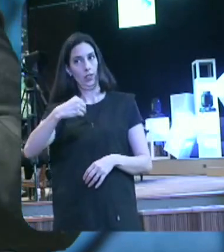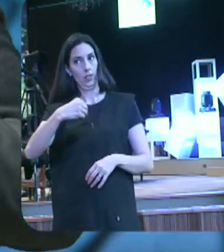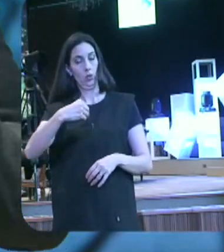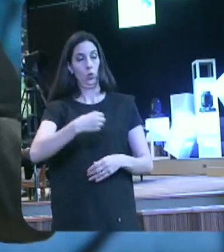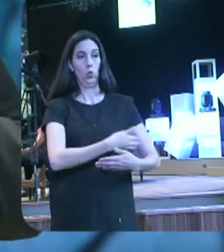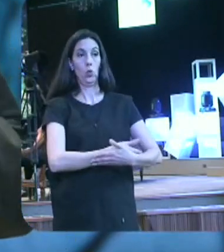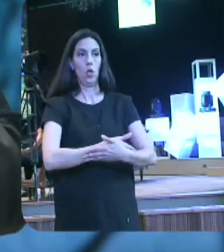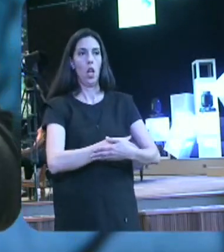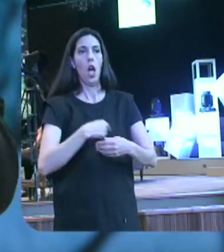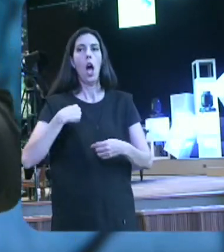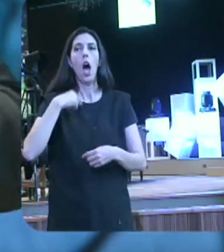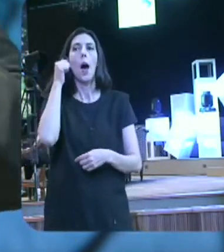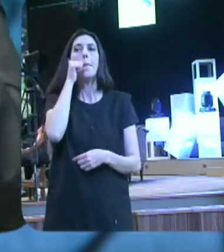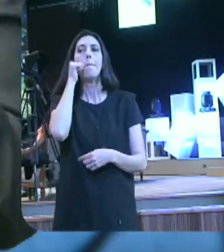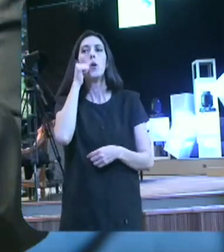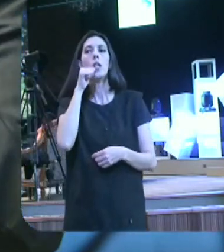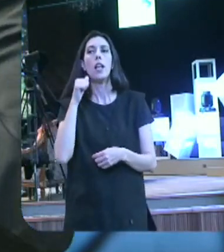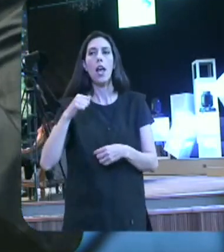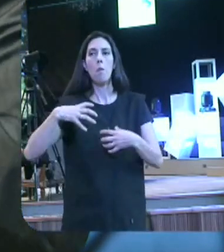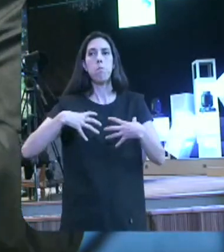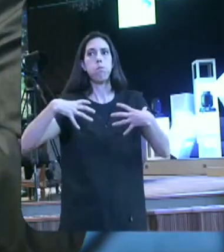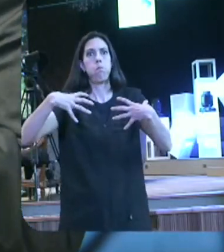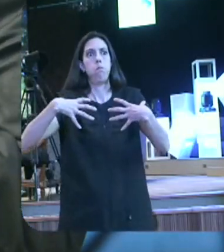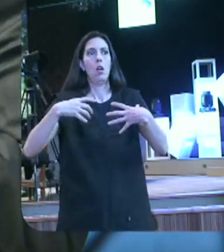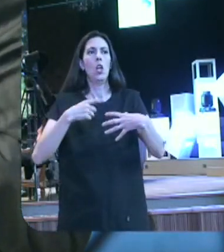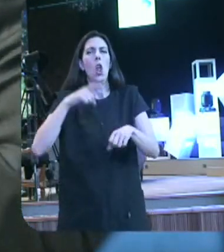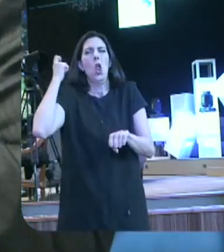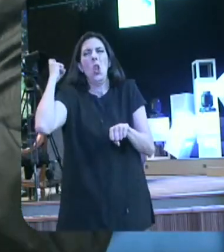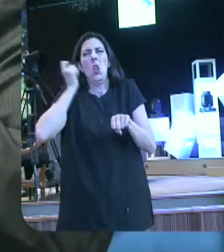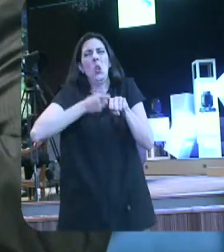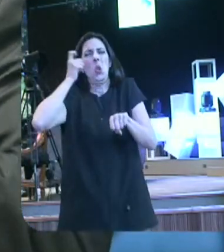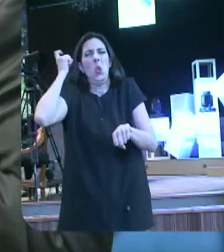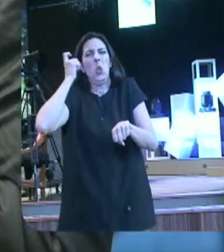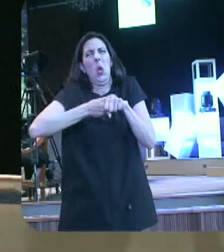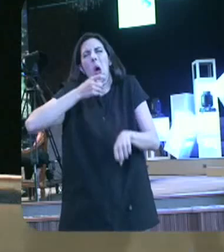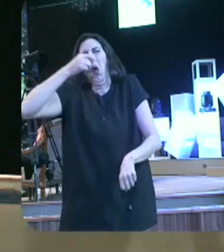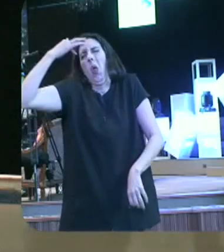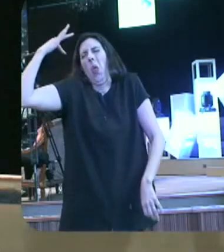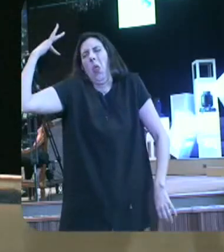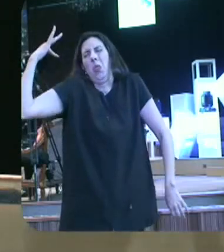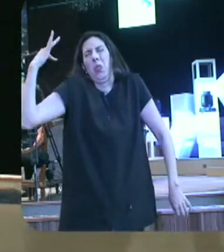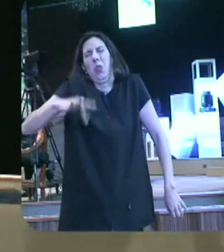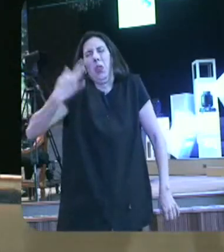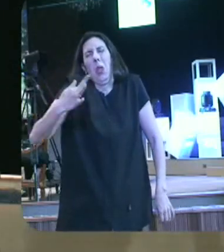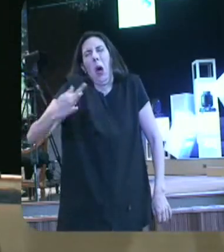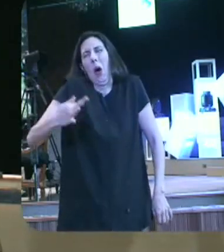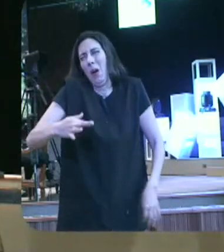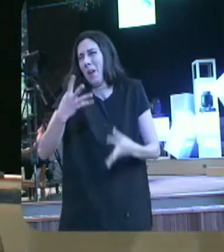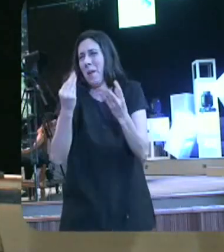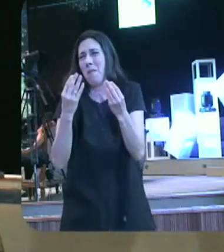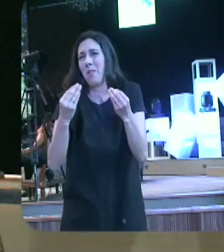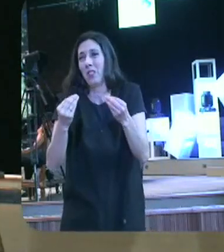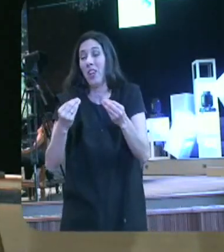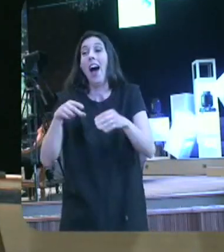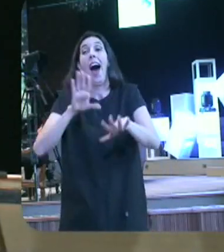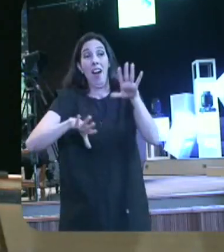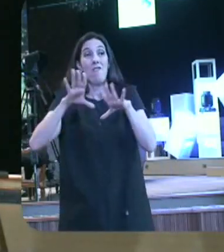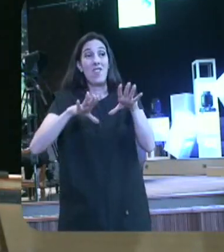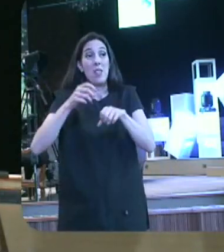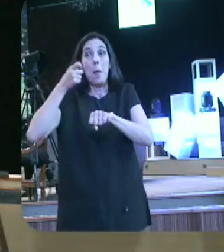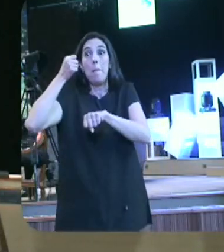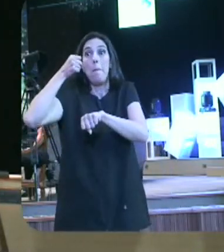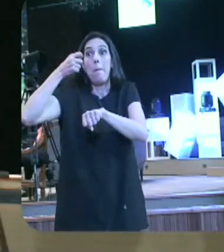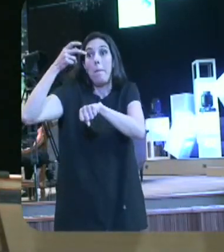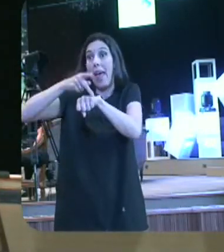os seios da mulher ficam entumecidos, doem e até empedram.